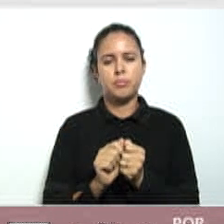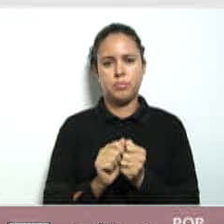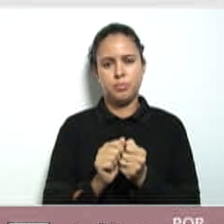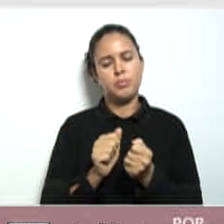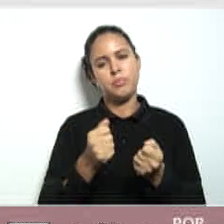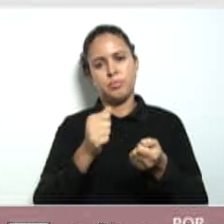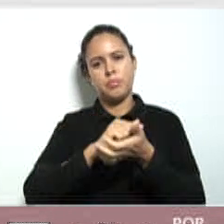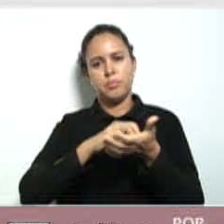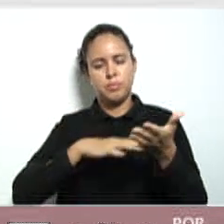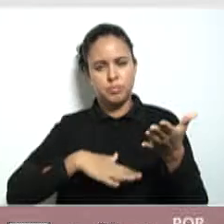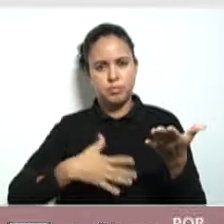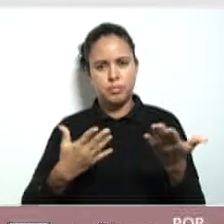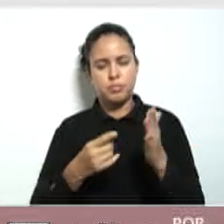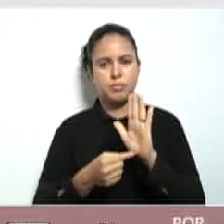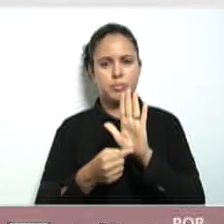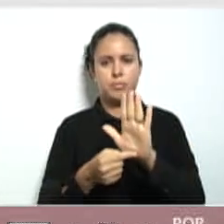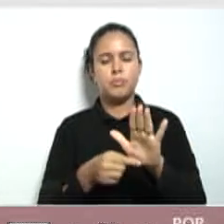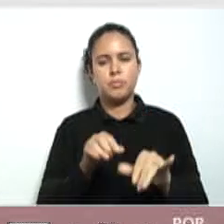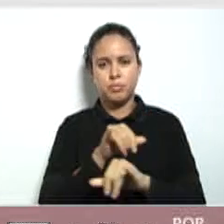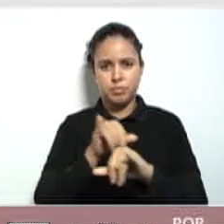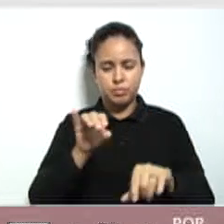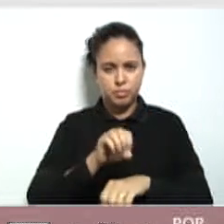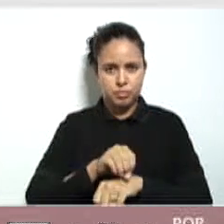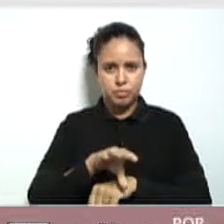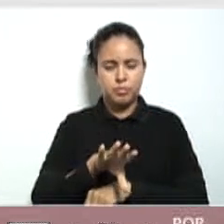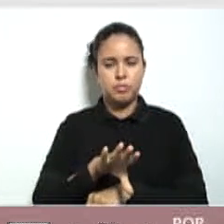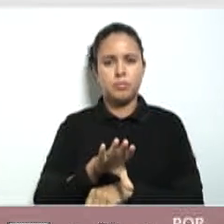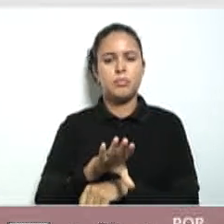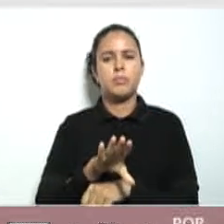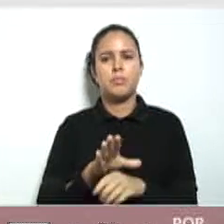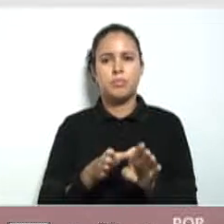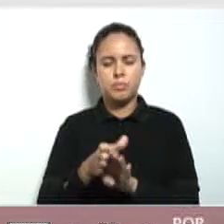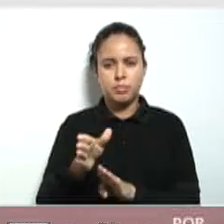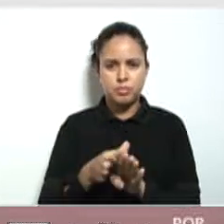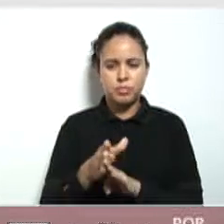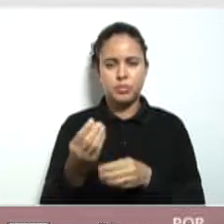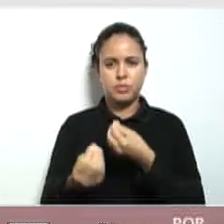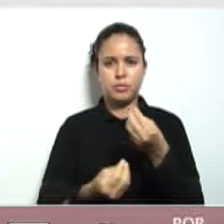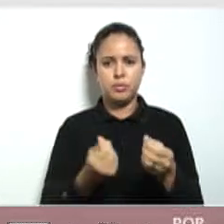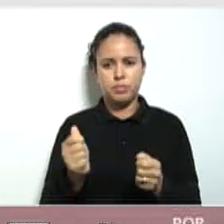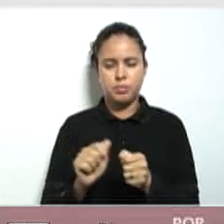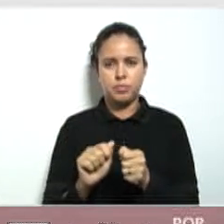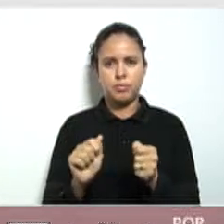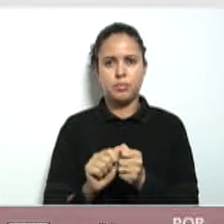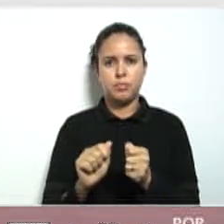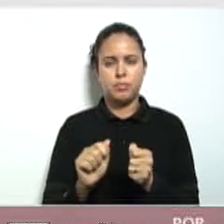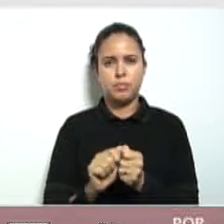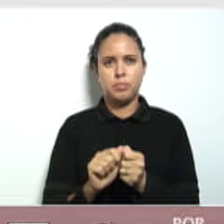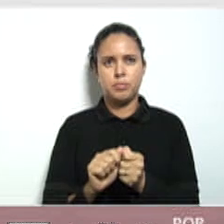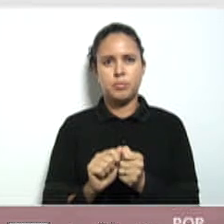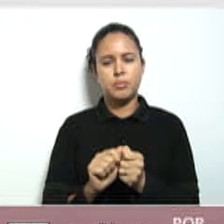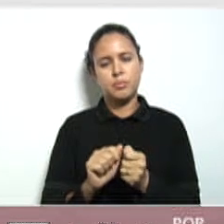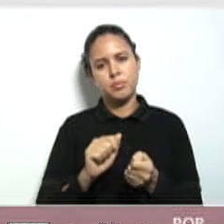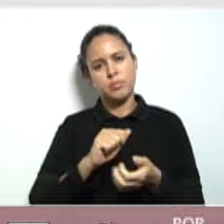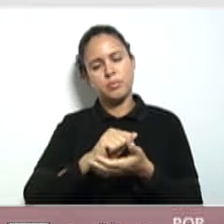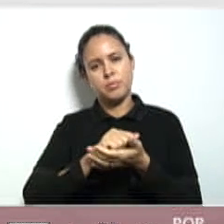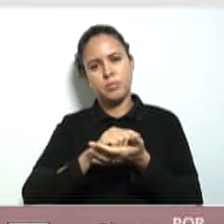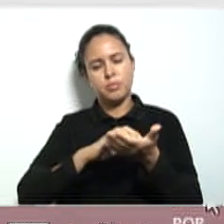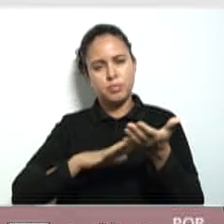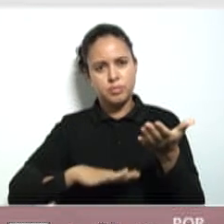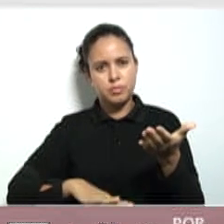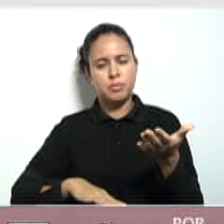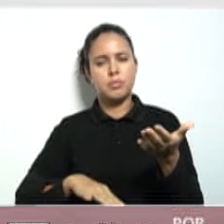preparamos ali uma instrução de como realizar essa tarefa. Está aqui nessa nossa atividade regular, né,